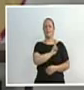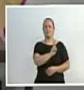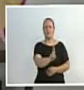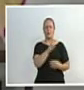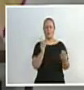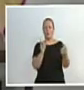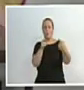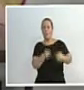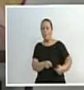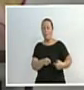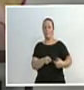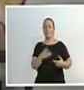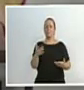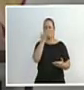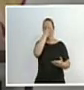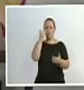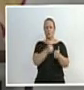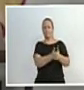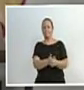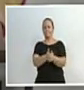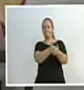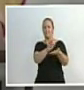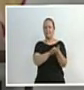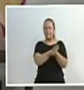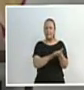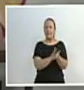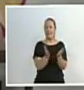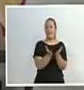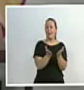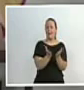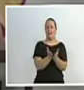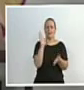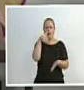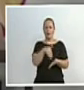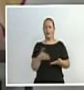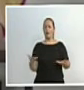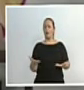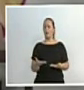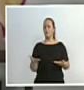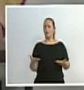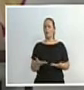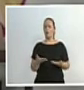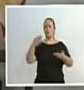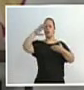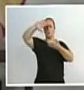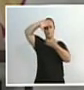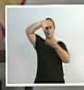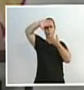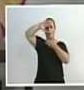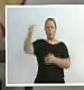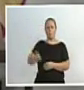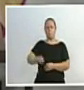os não seguidores do cristianismo, chega até nossos dias com muçulmanos